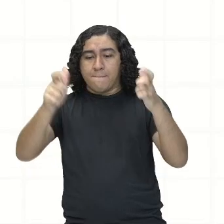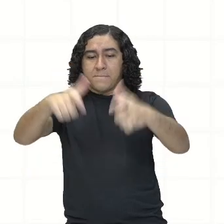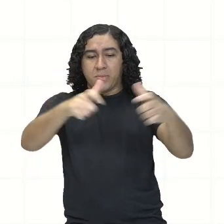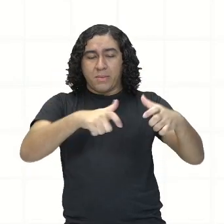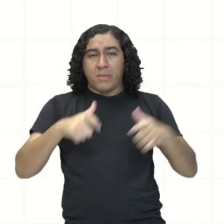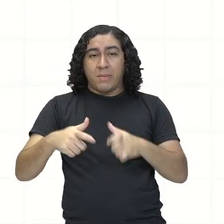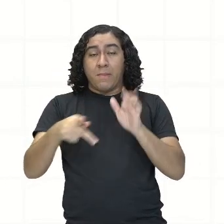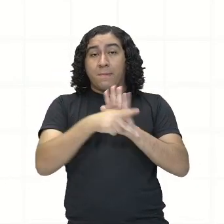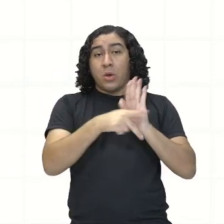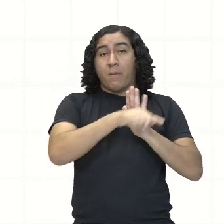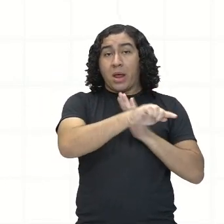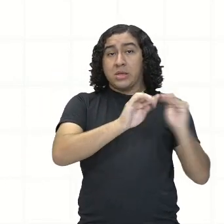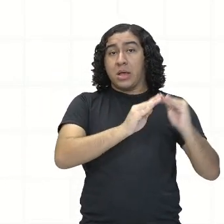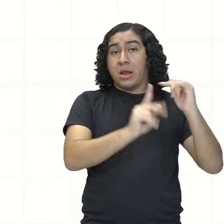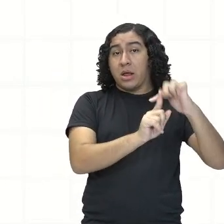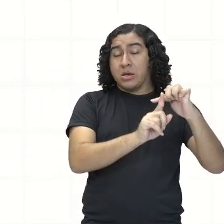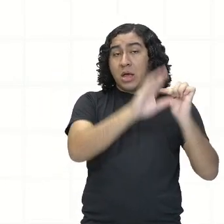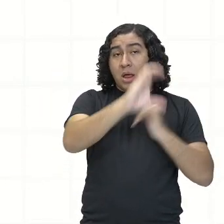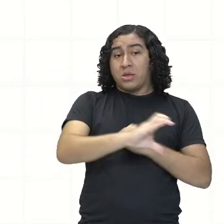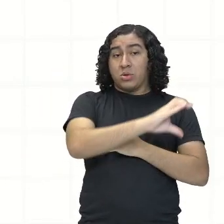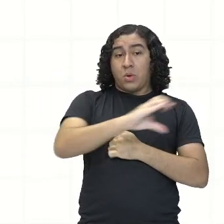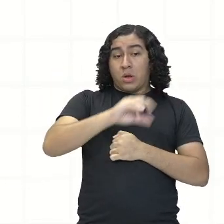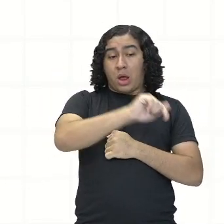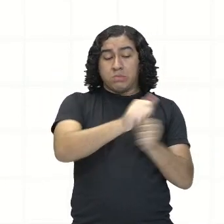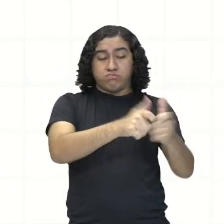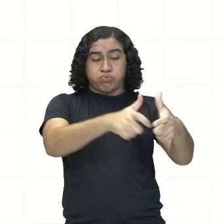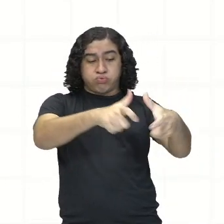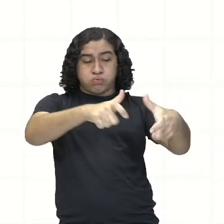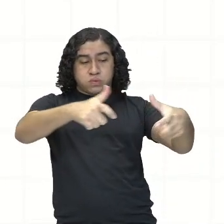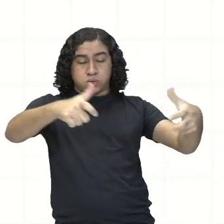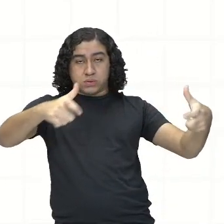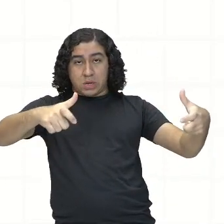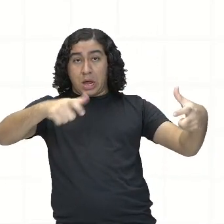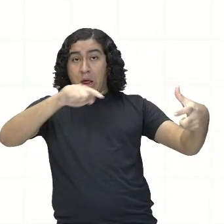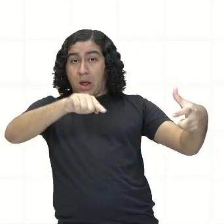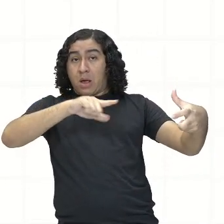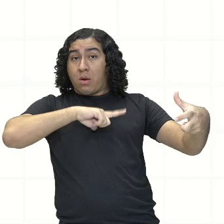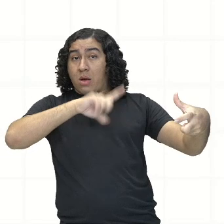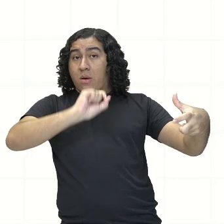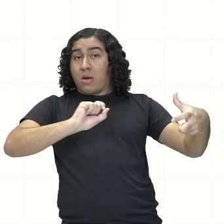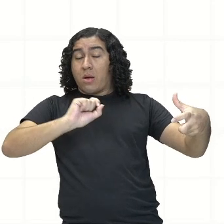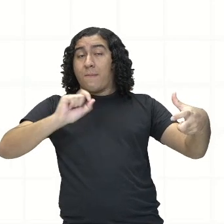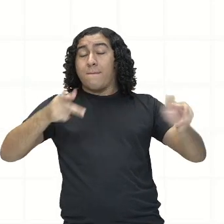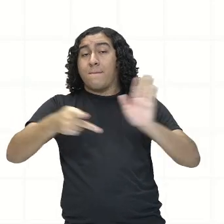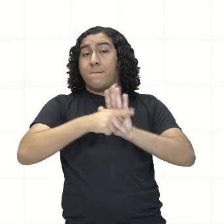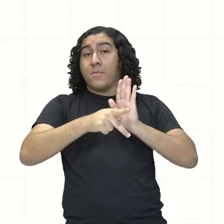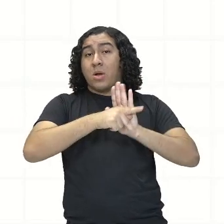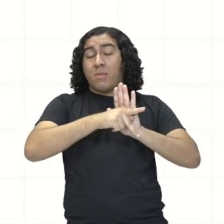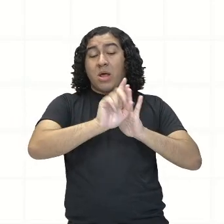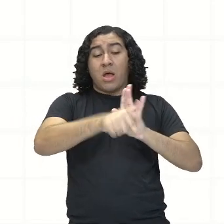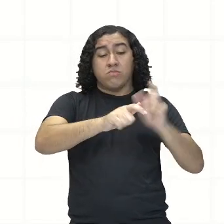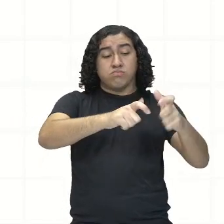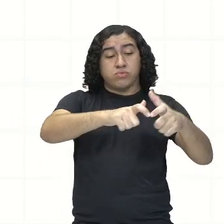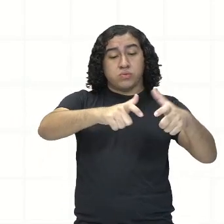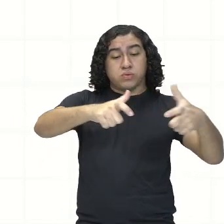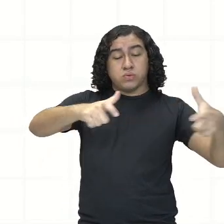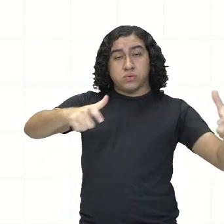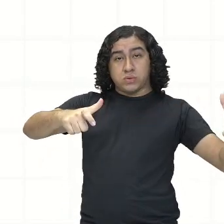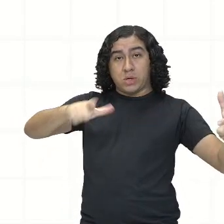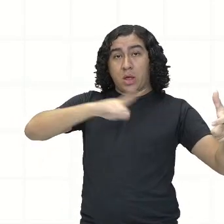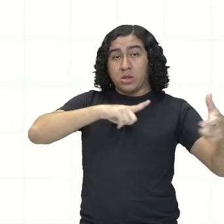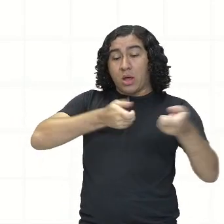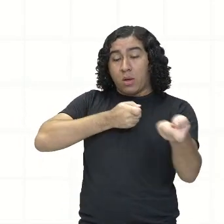Católica. Como é uma grande instituição, né, ali é considerada ali durante a Idade Média como a grande senhora feudal por